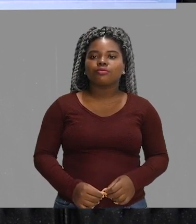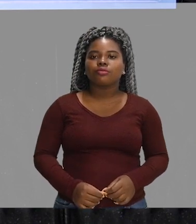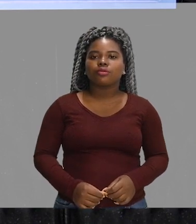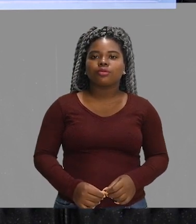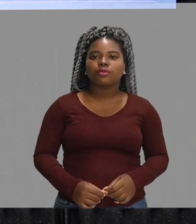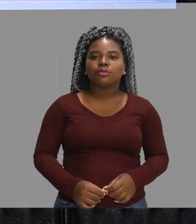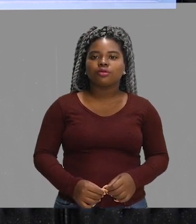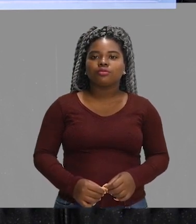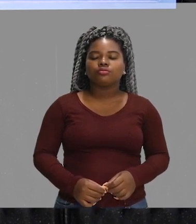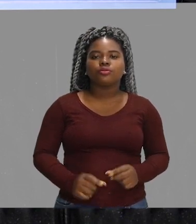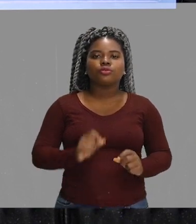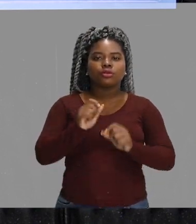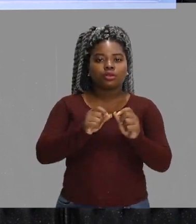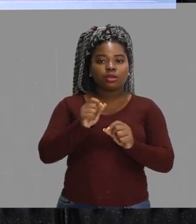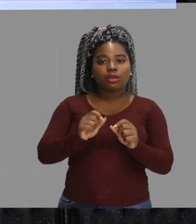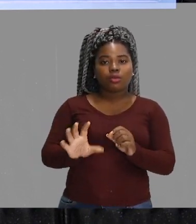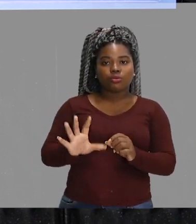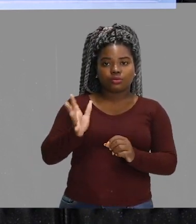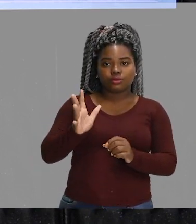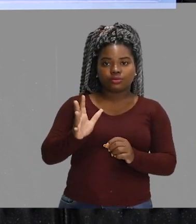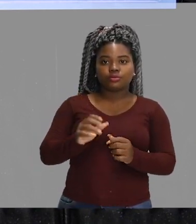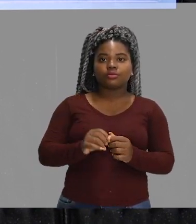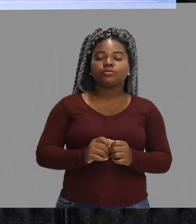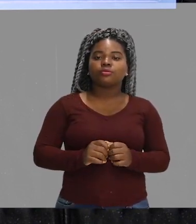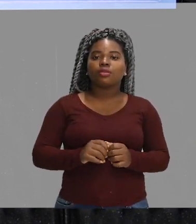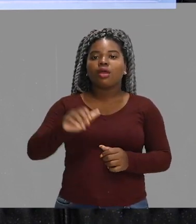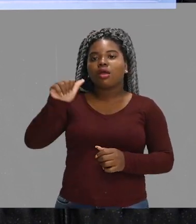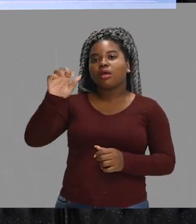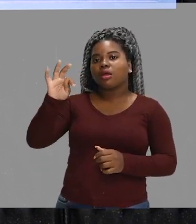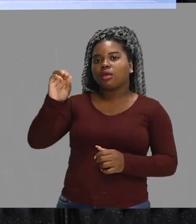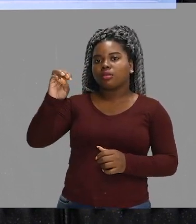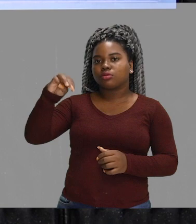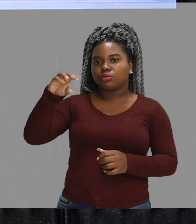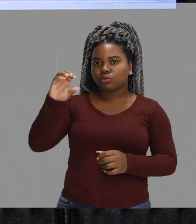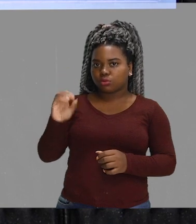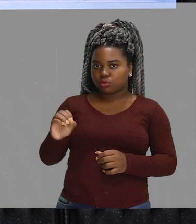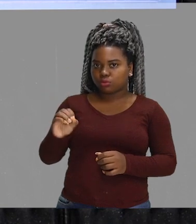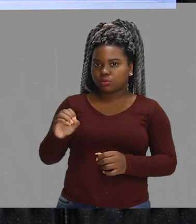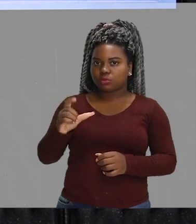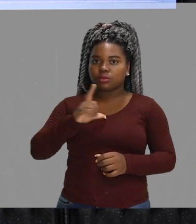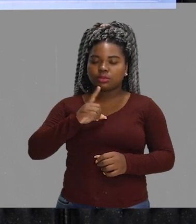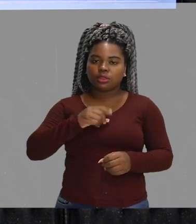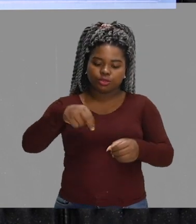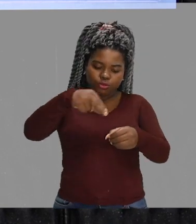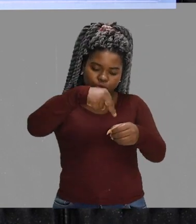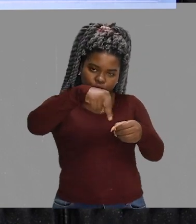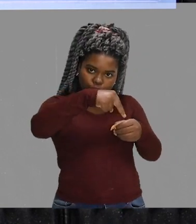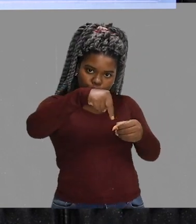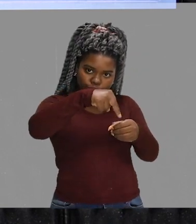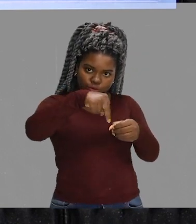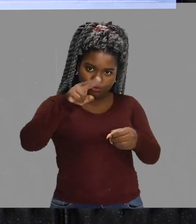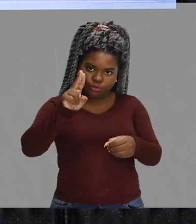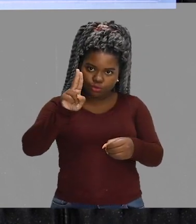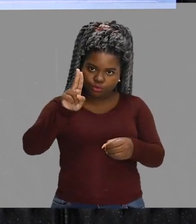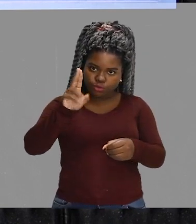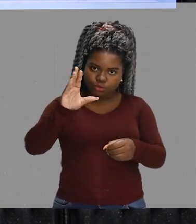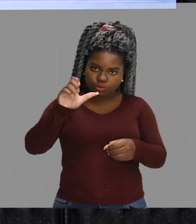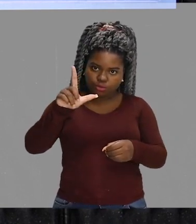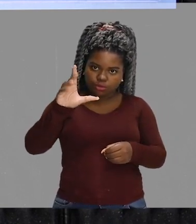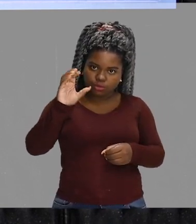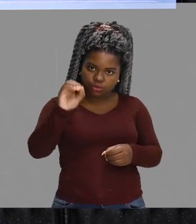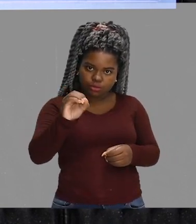A distribuição dos elétrons, vamos lá. O átomo, ele é composto de duas regiões, núcleo e eletrosfera. O que nós temos